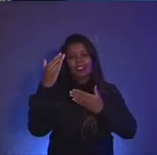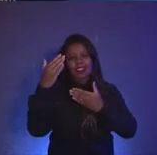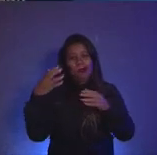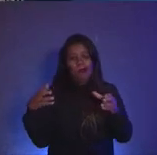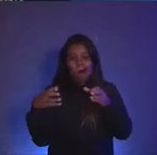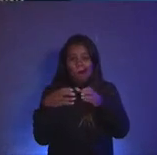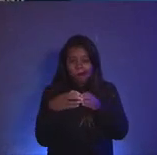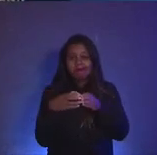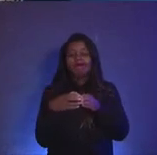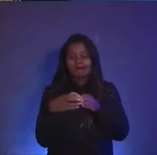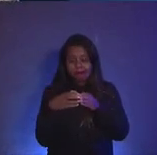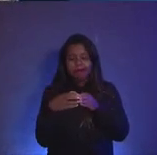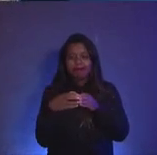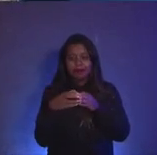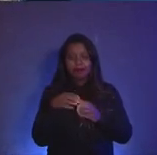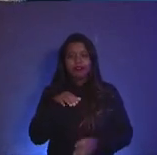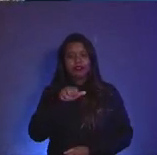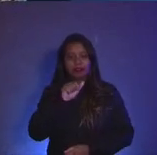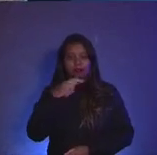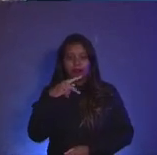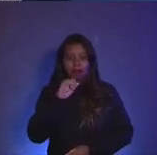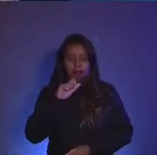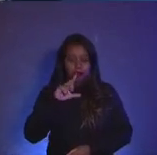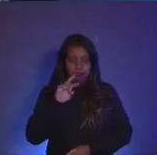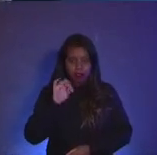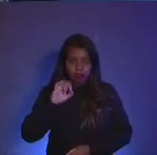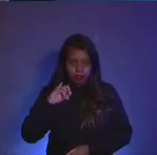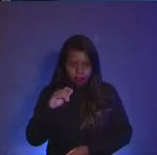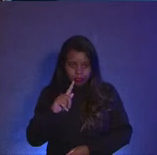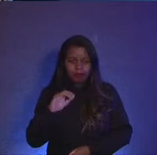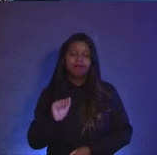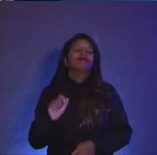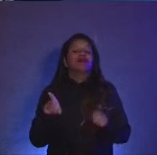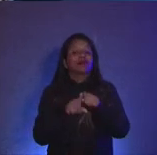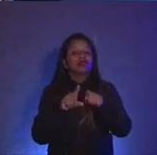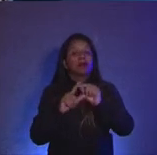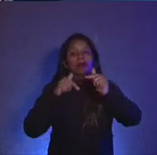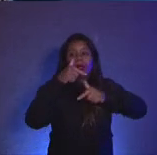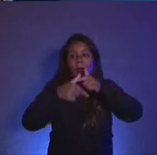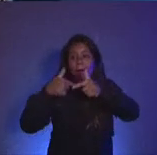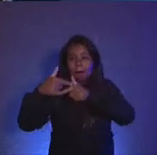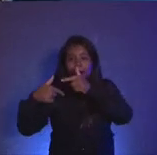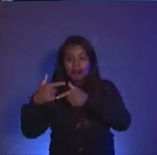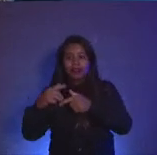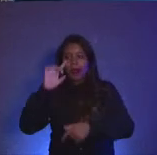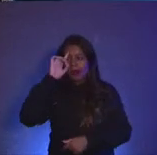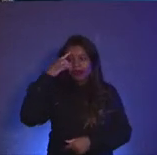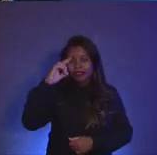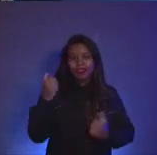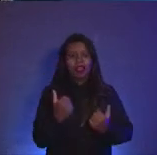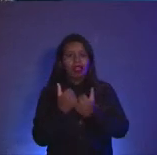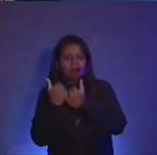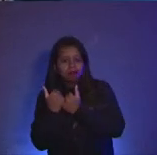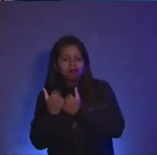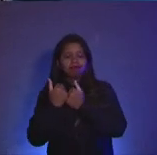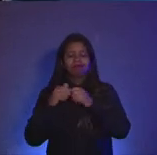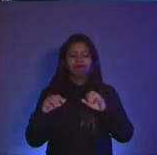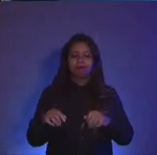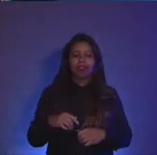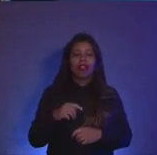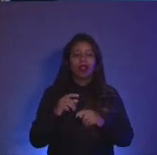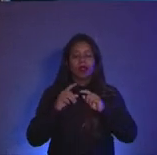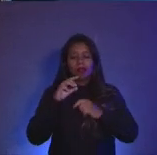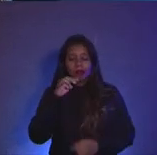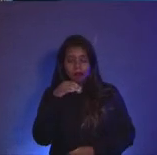equipe da Openology, agradecer em nome das pessoas que trabalham mais ali no dia a dia comigo, que é a Fernanda, o Murilo,